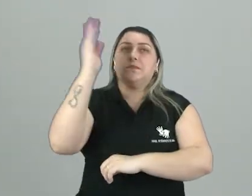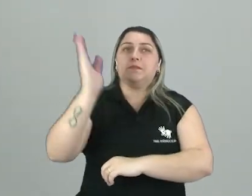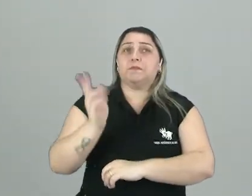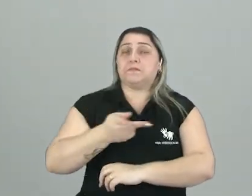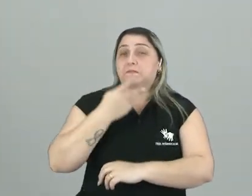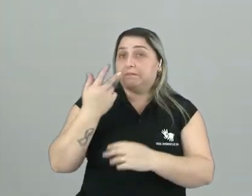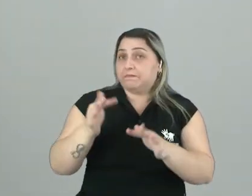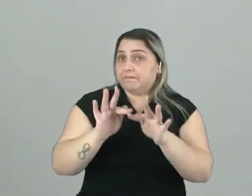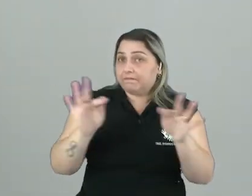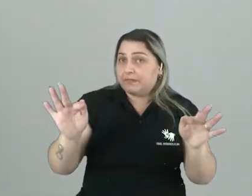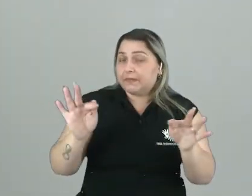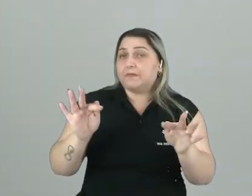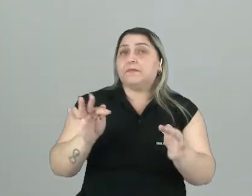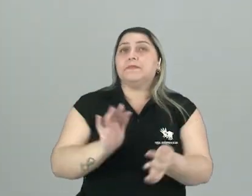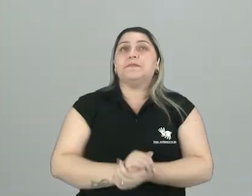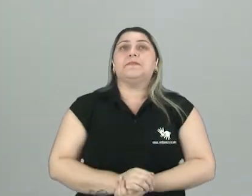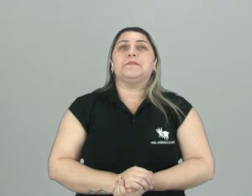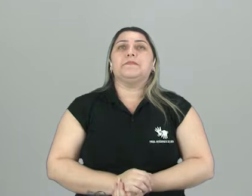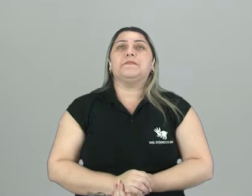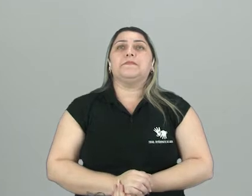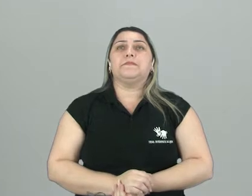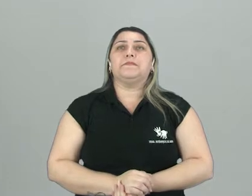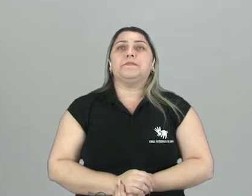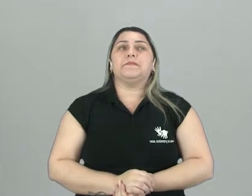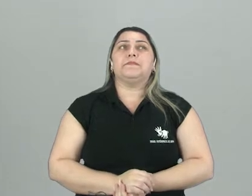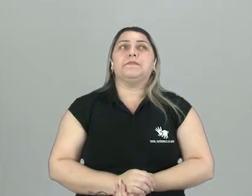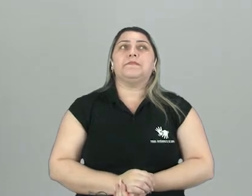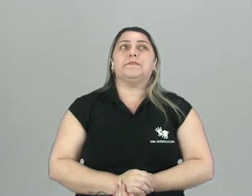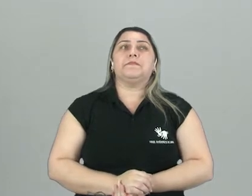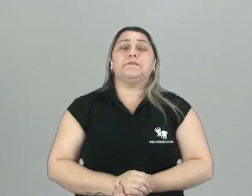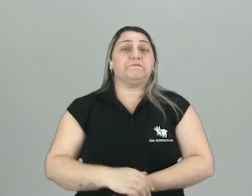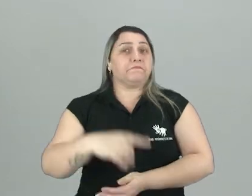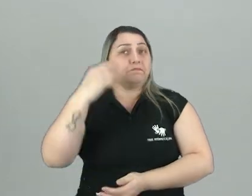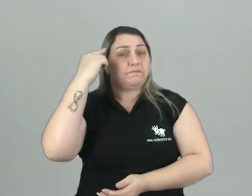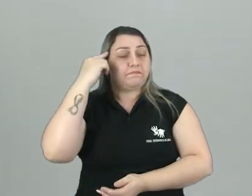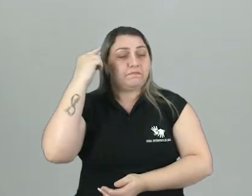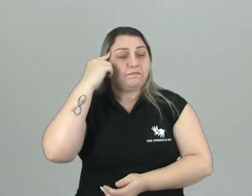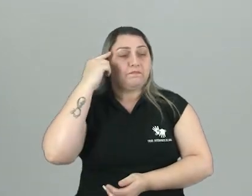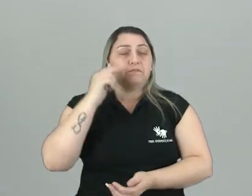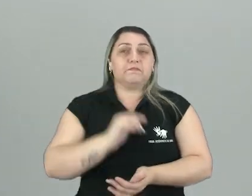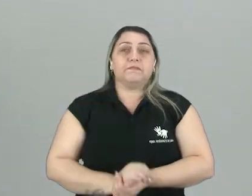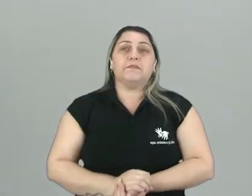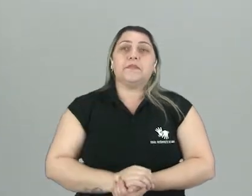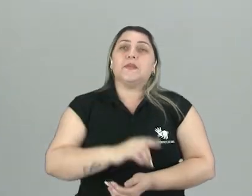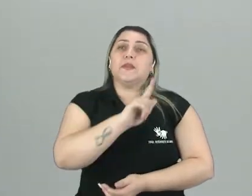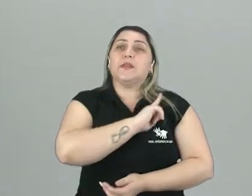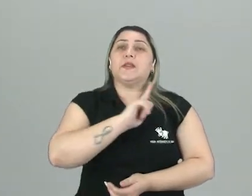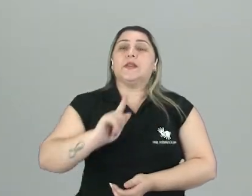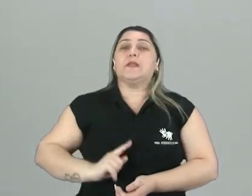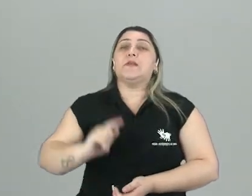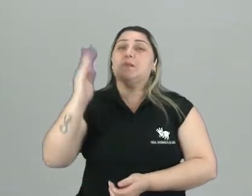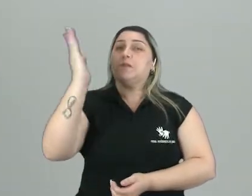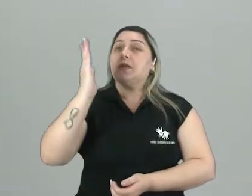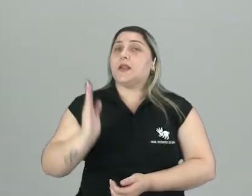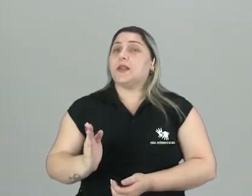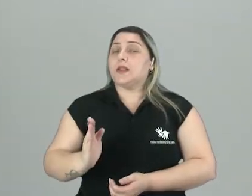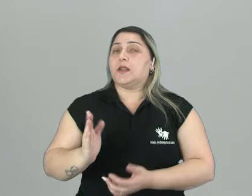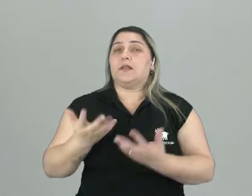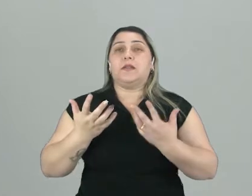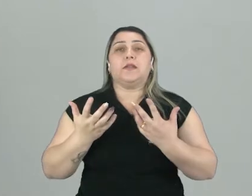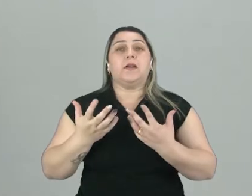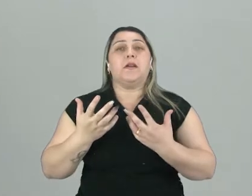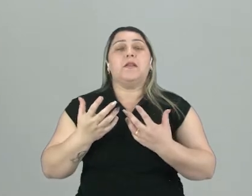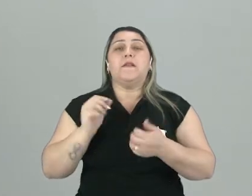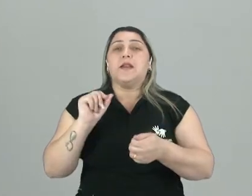dizer o seguinte, perante a visão deles de que o governo brasileiro pouca coisa estava